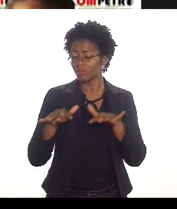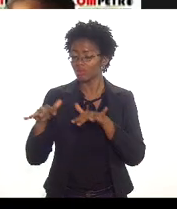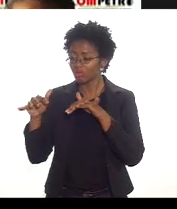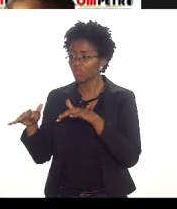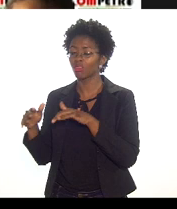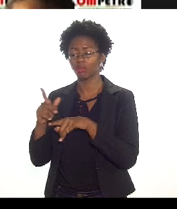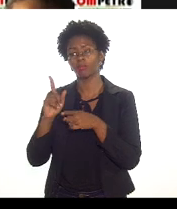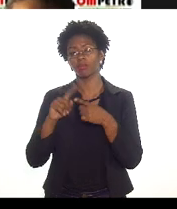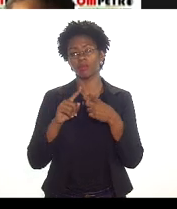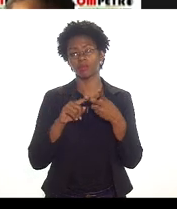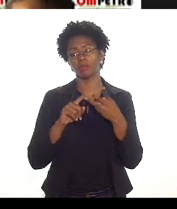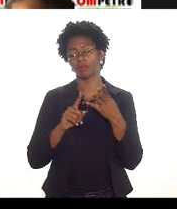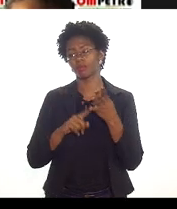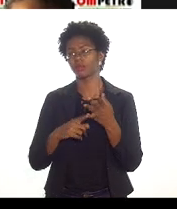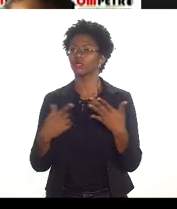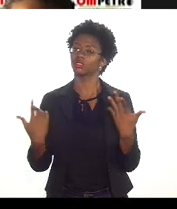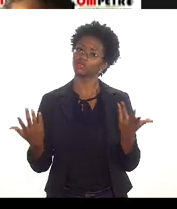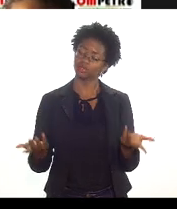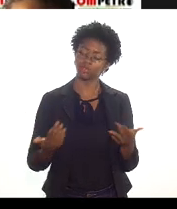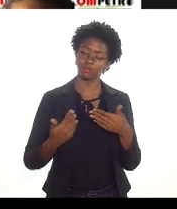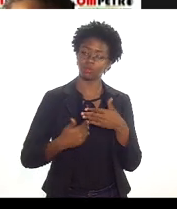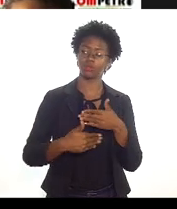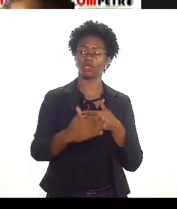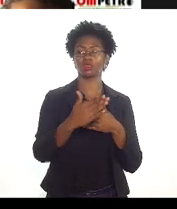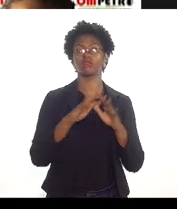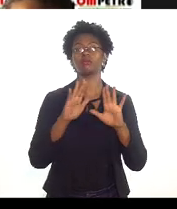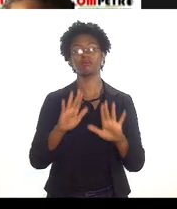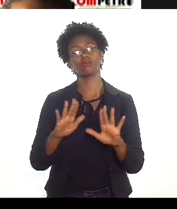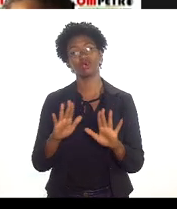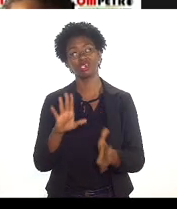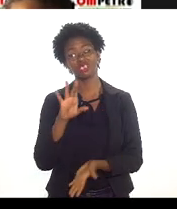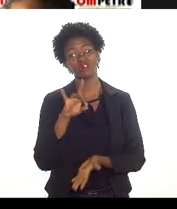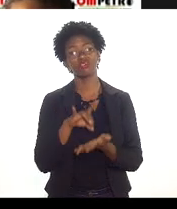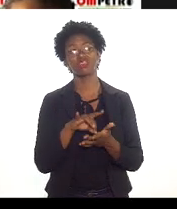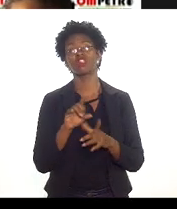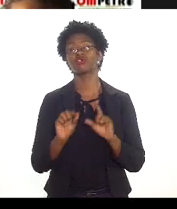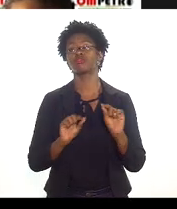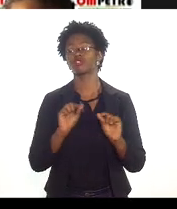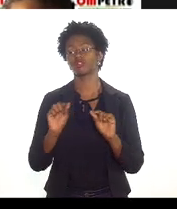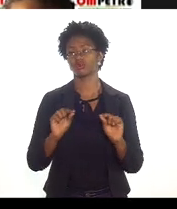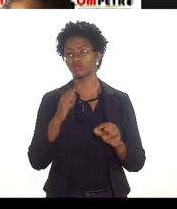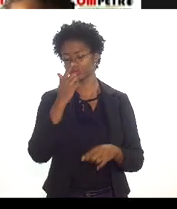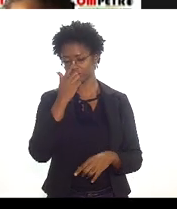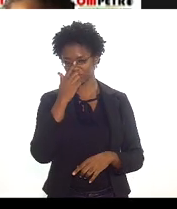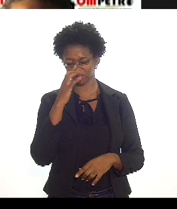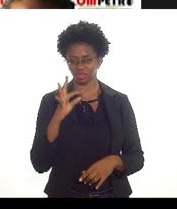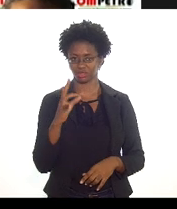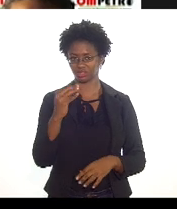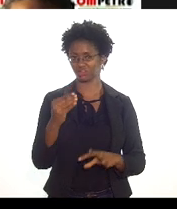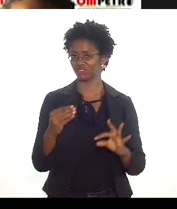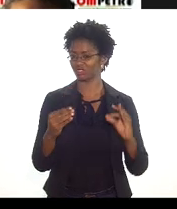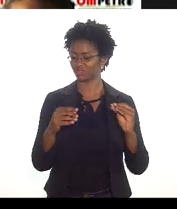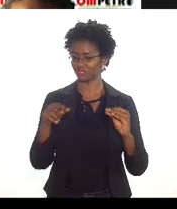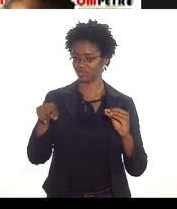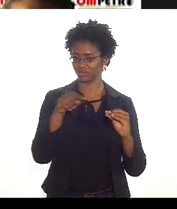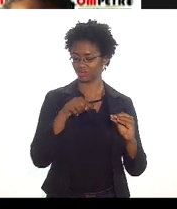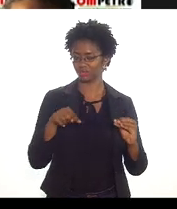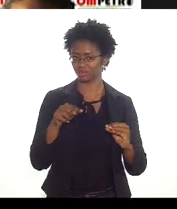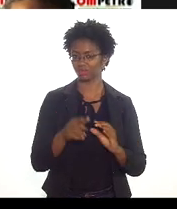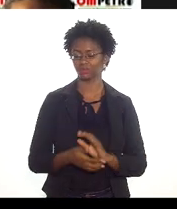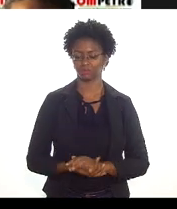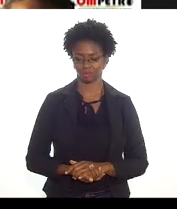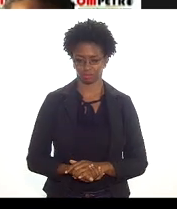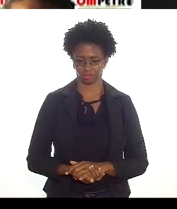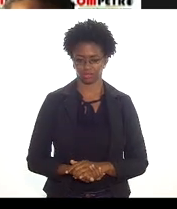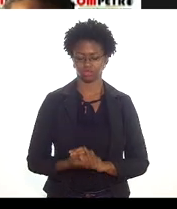nunca houve reclamação a esse respeito. Né? Mas o fato é que, em função disso tudo, não pode.